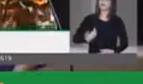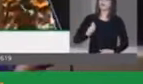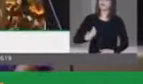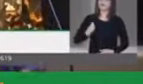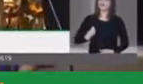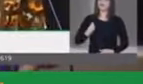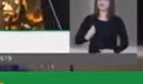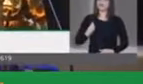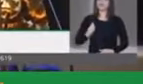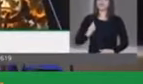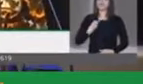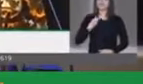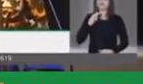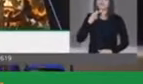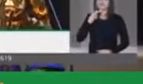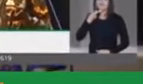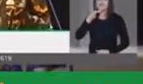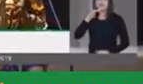meio da fala